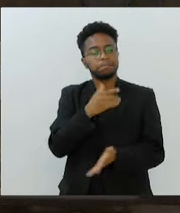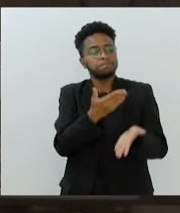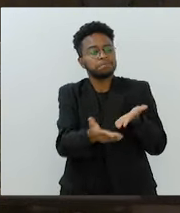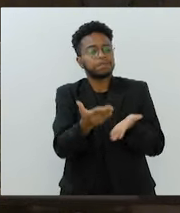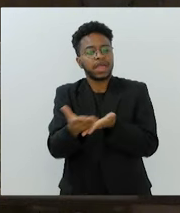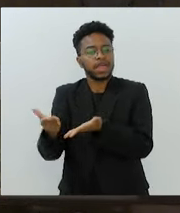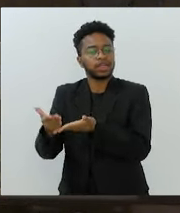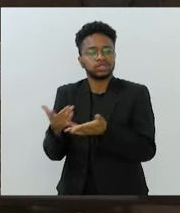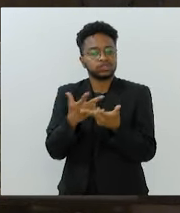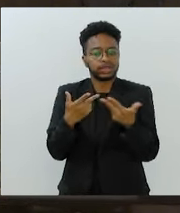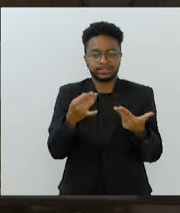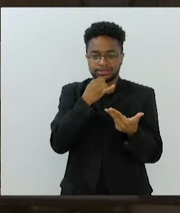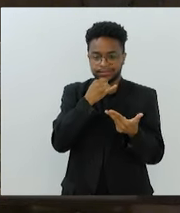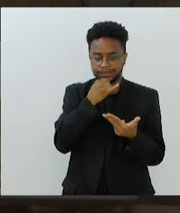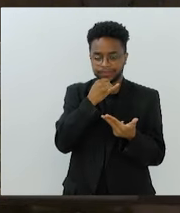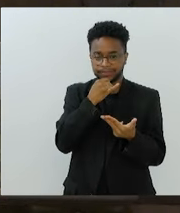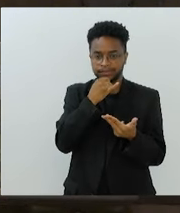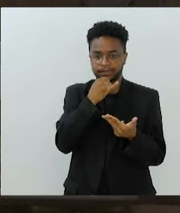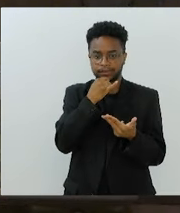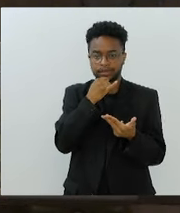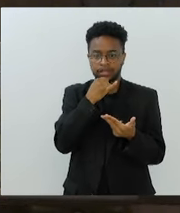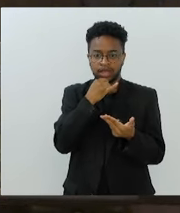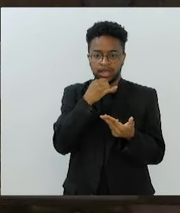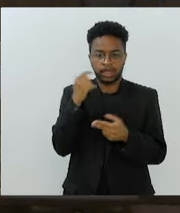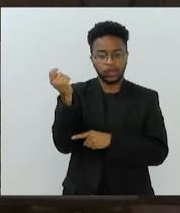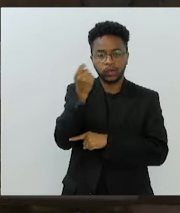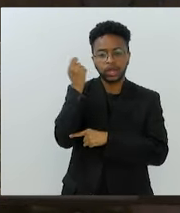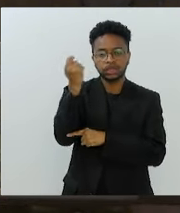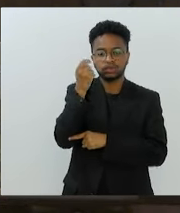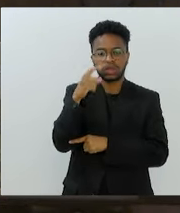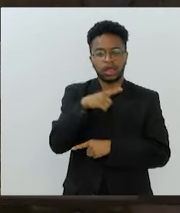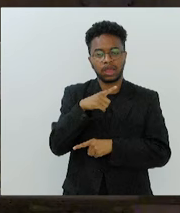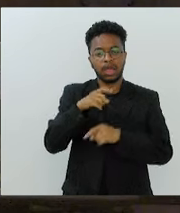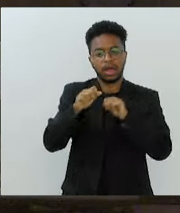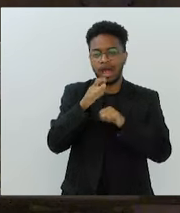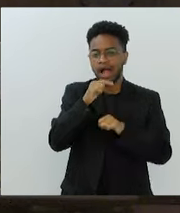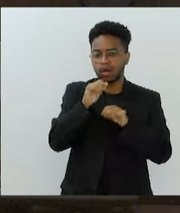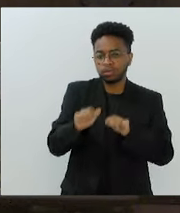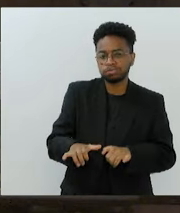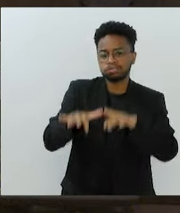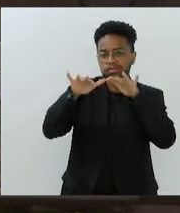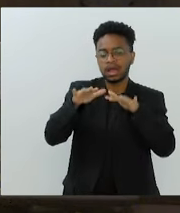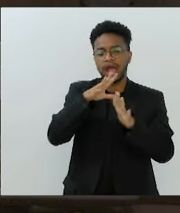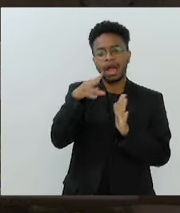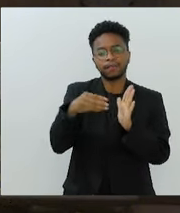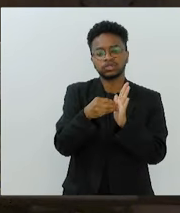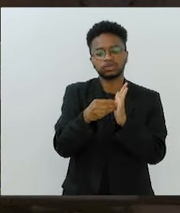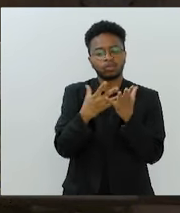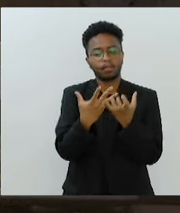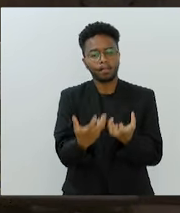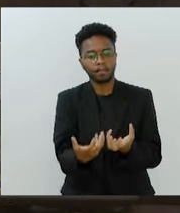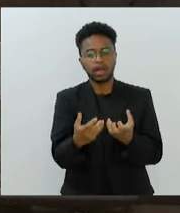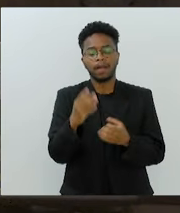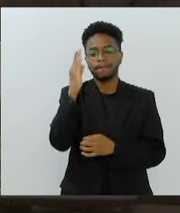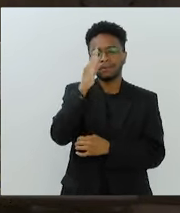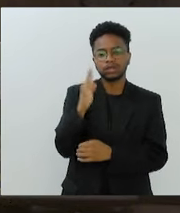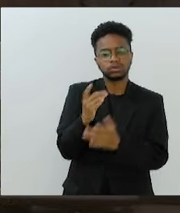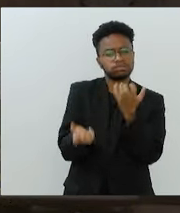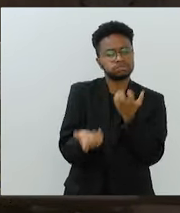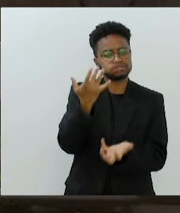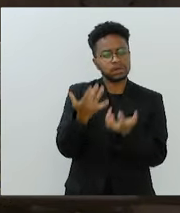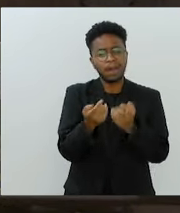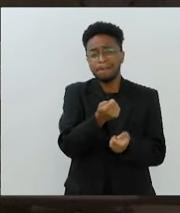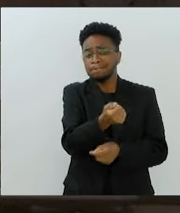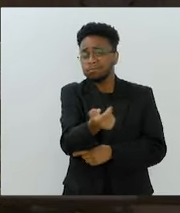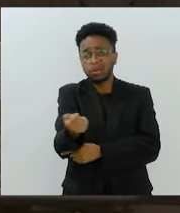que nessas campanhas com o Rio Grande do Sul submerso, a Amazônia seca, o Brasil em chamas, tão poucos candidatos falando